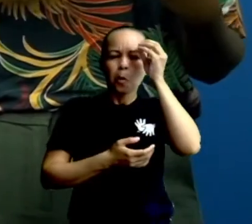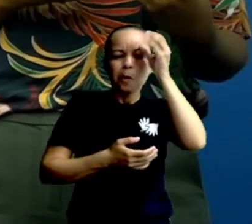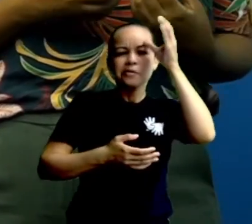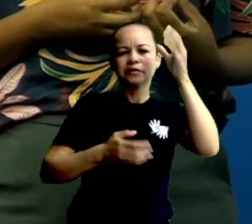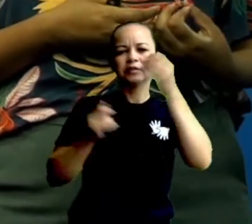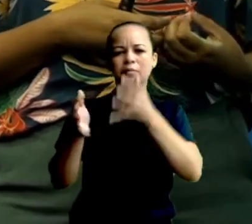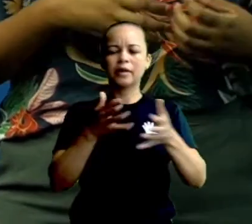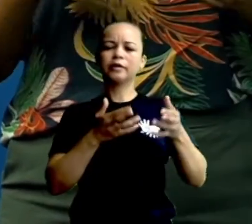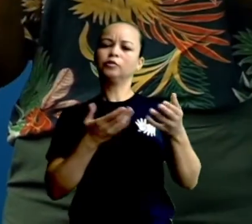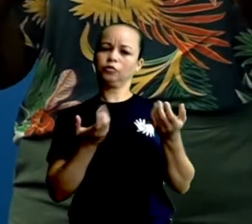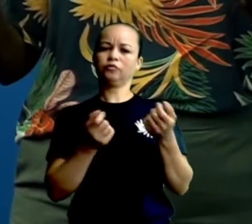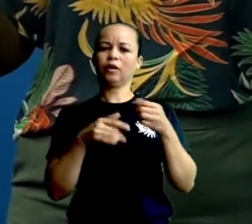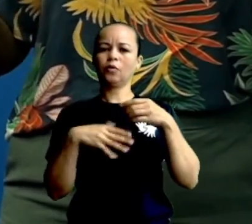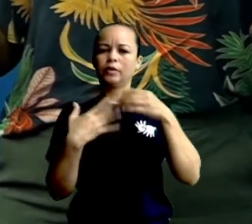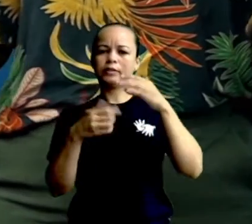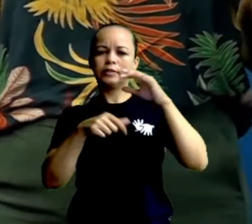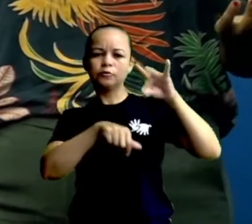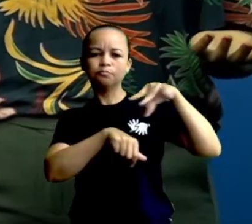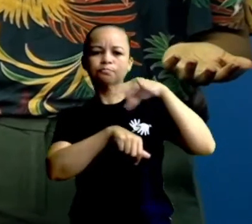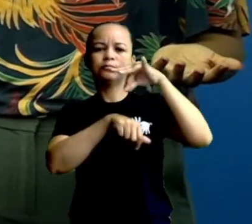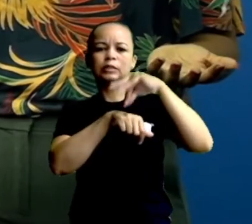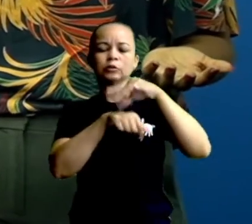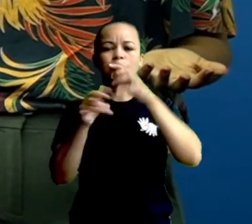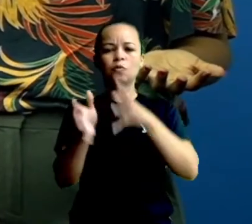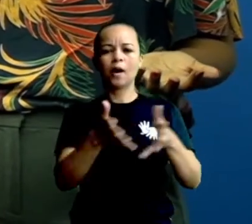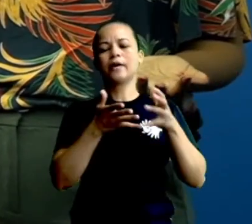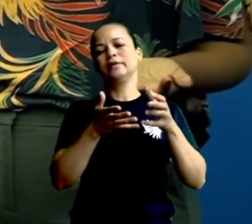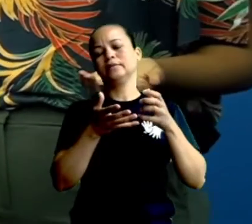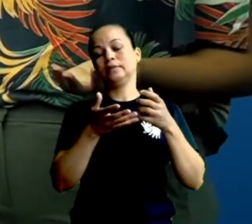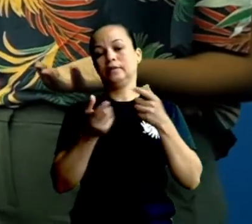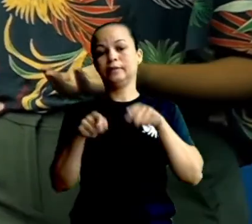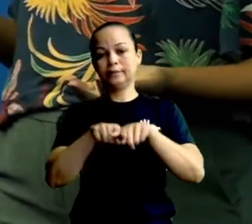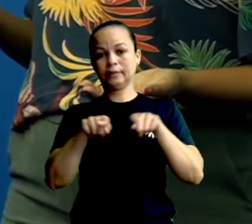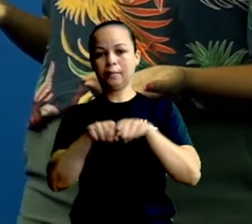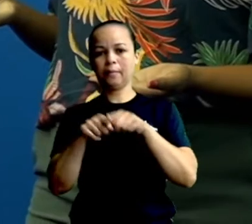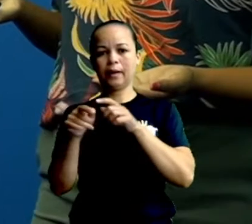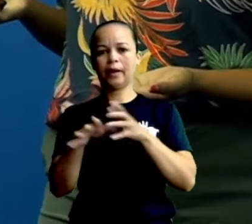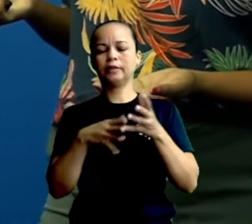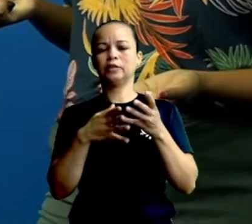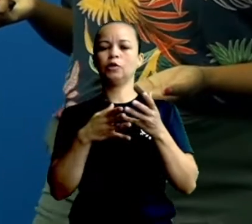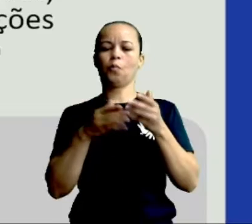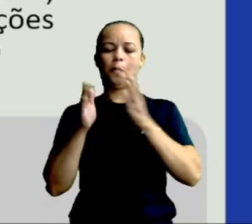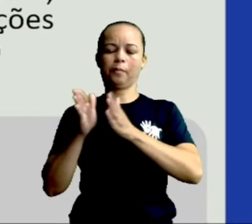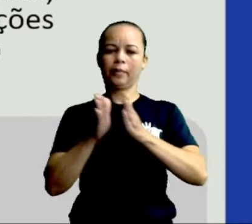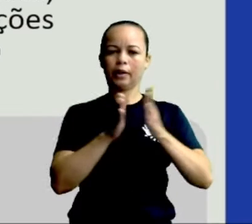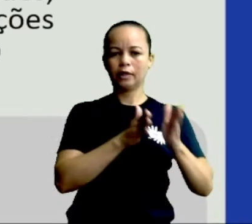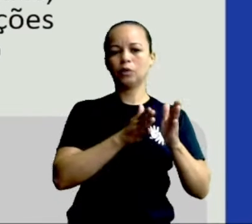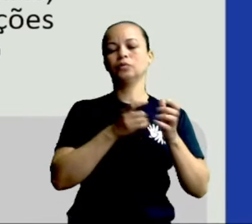espirituais de um lugar e também de um período específico, certo?